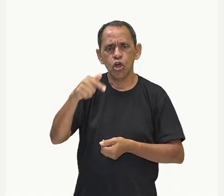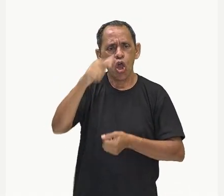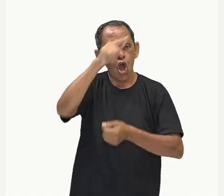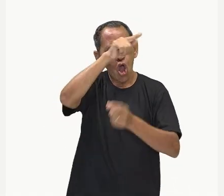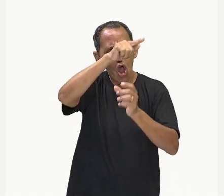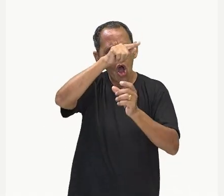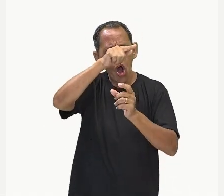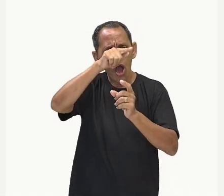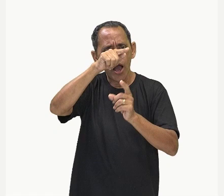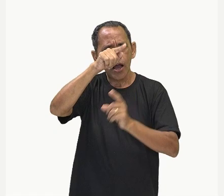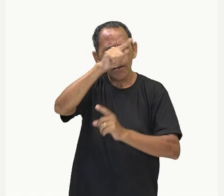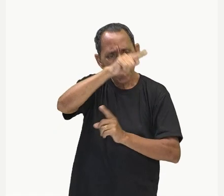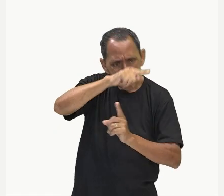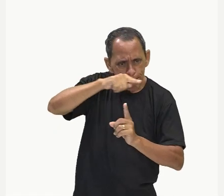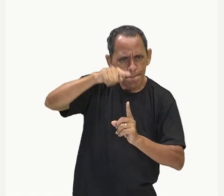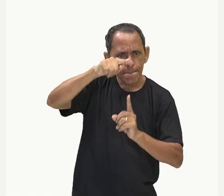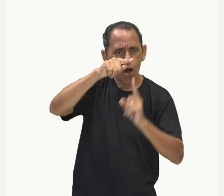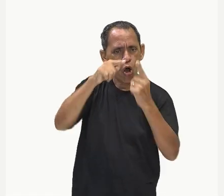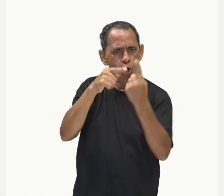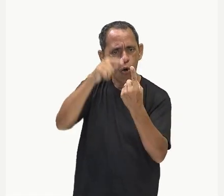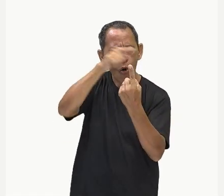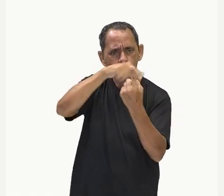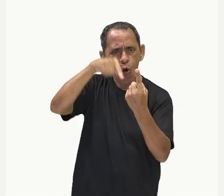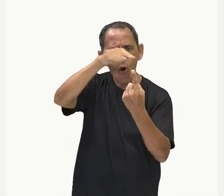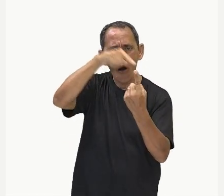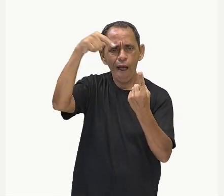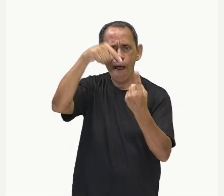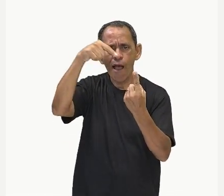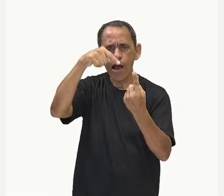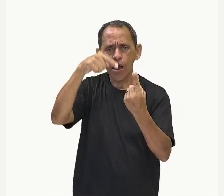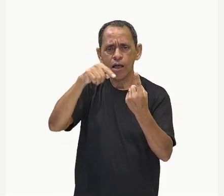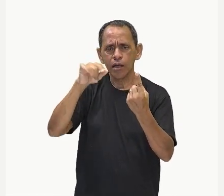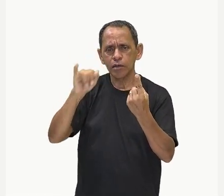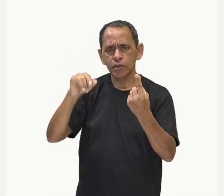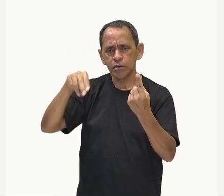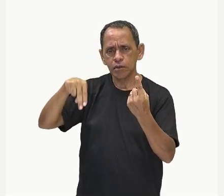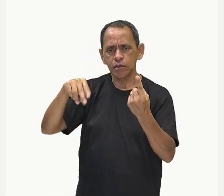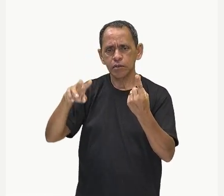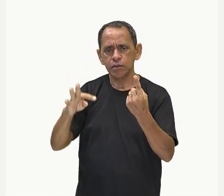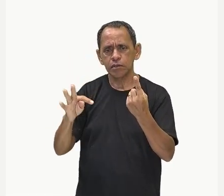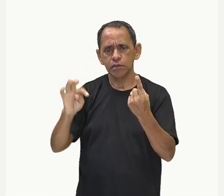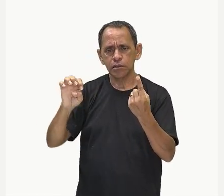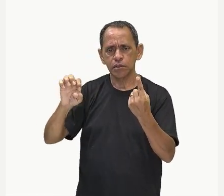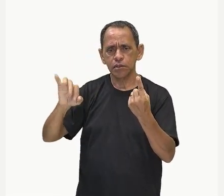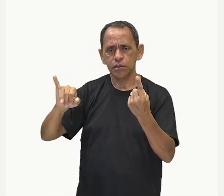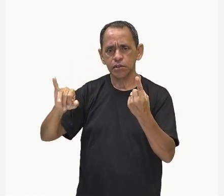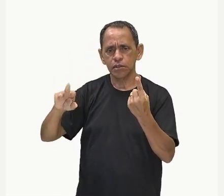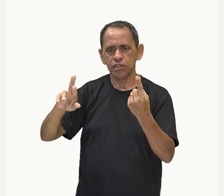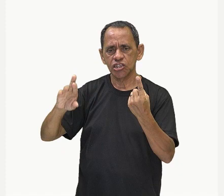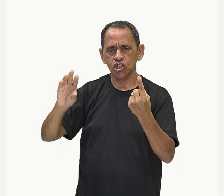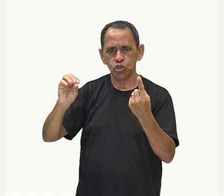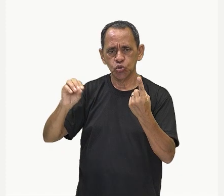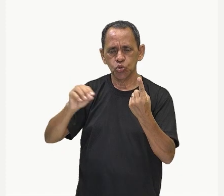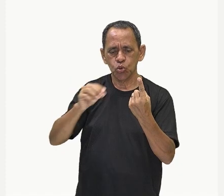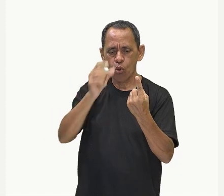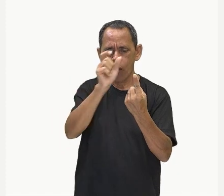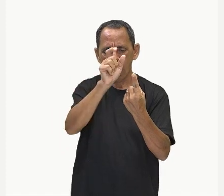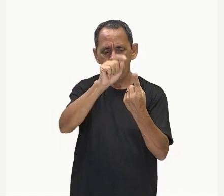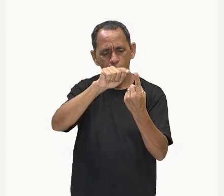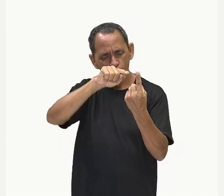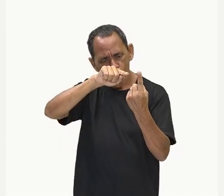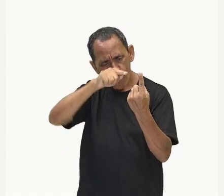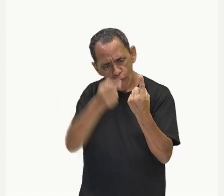frente da vírgula. Minha parte decimal, 17 é o que fica depois